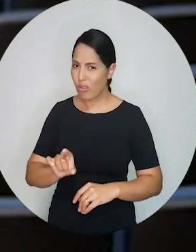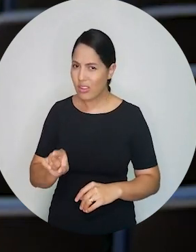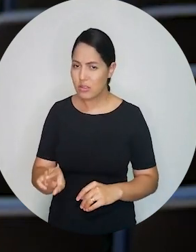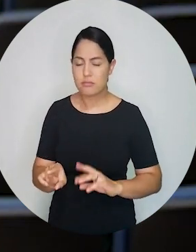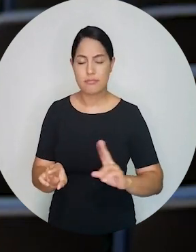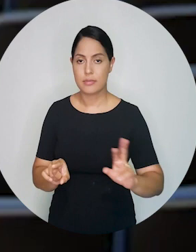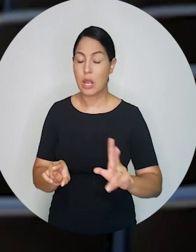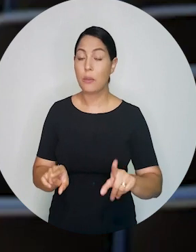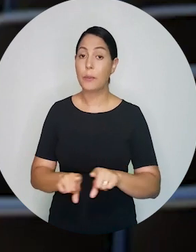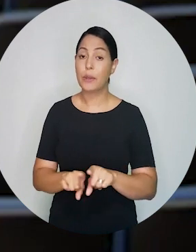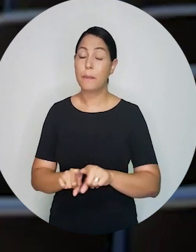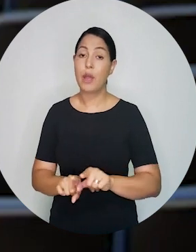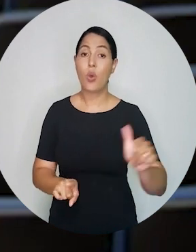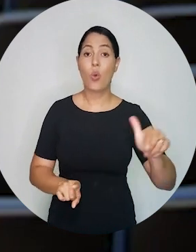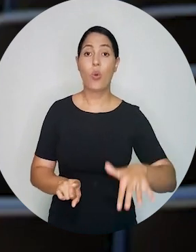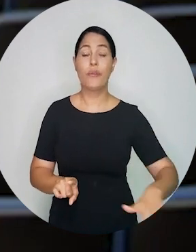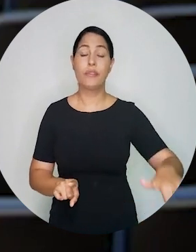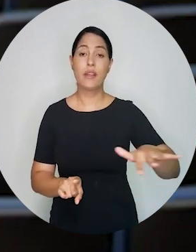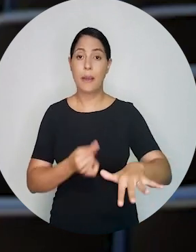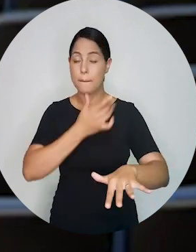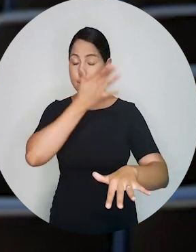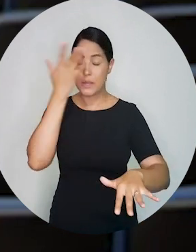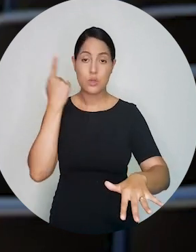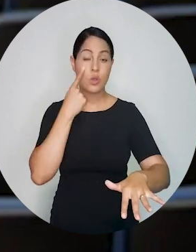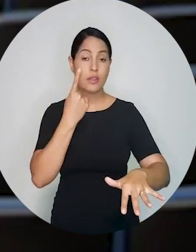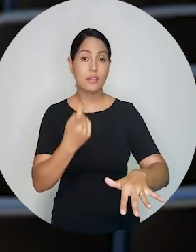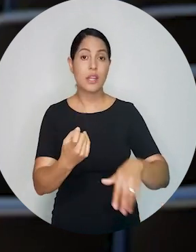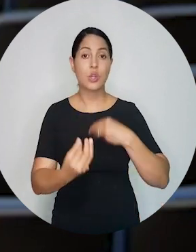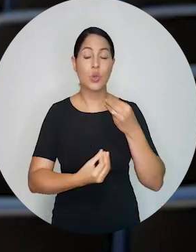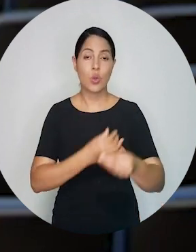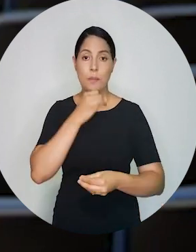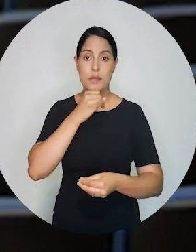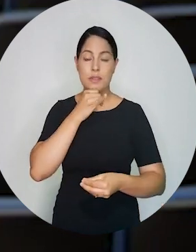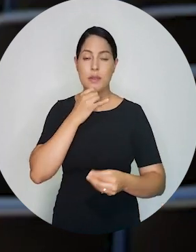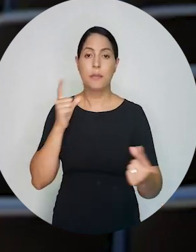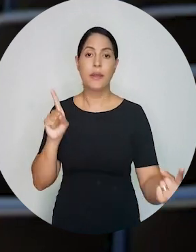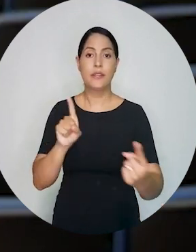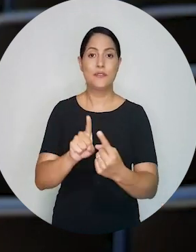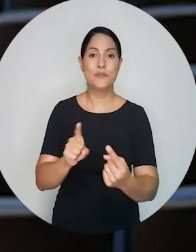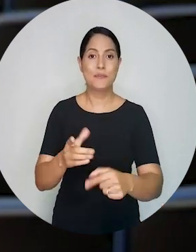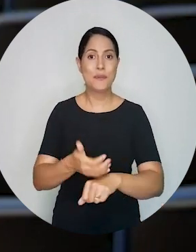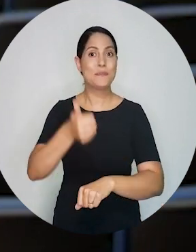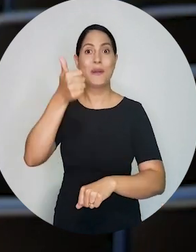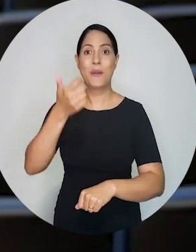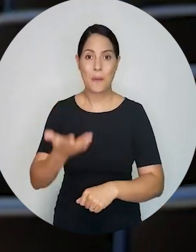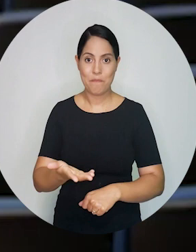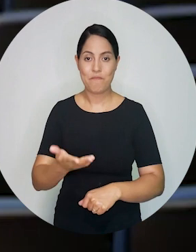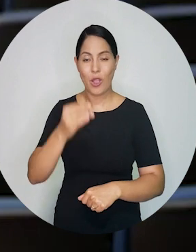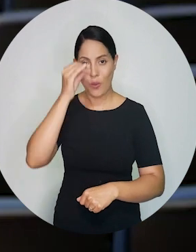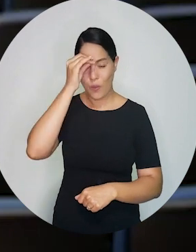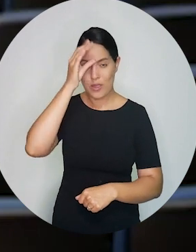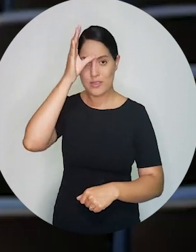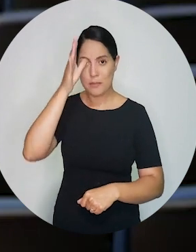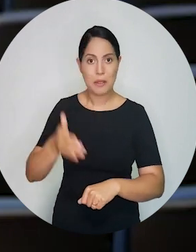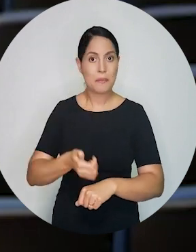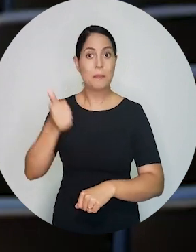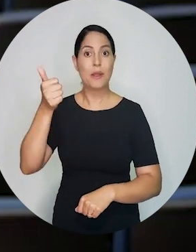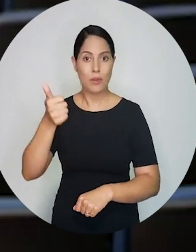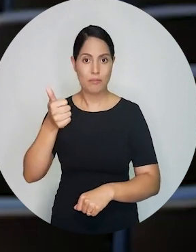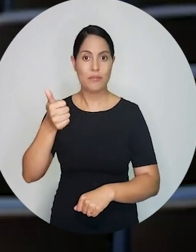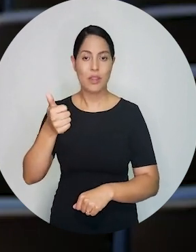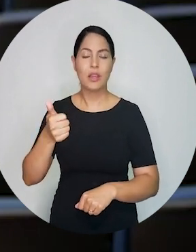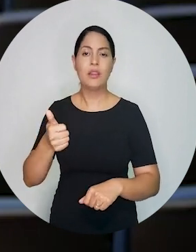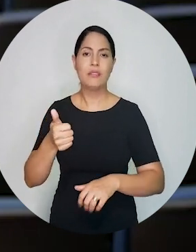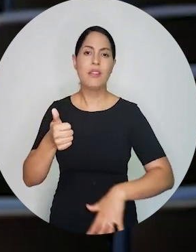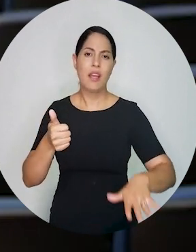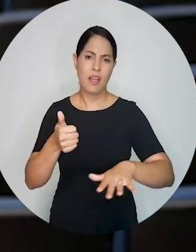que outras pessoas possam também adentrar nessa área, como despertar ali o interesse para que as pessoas possam melhorar o